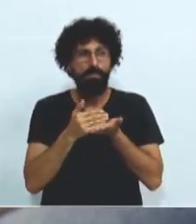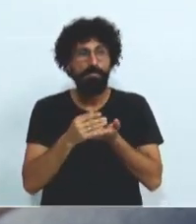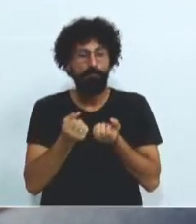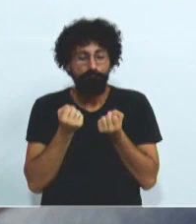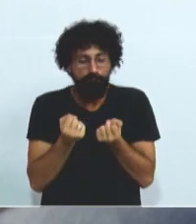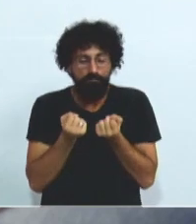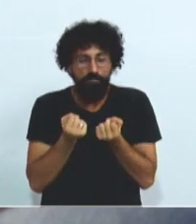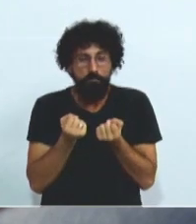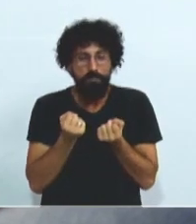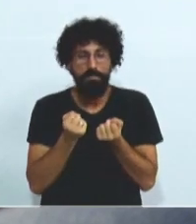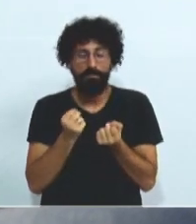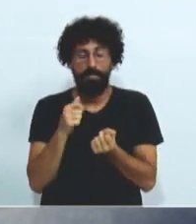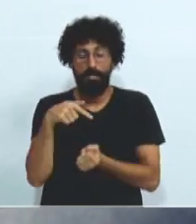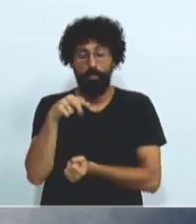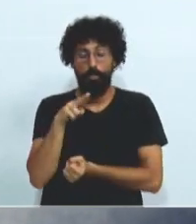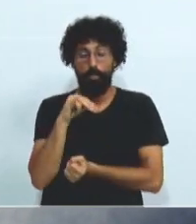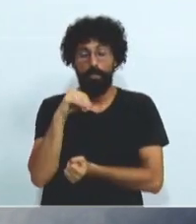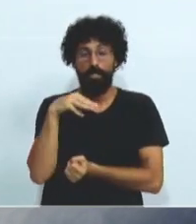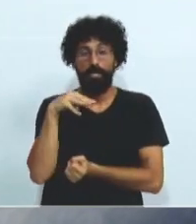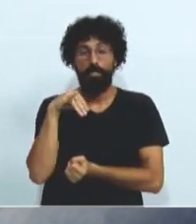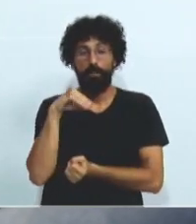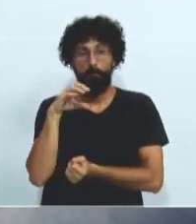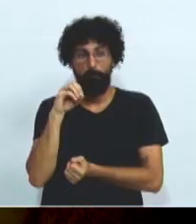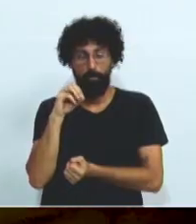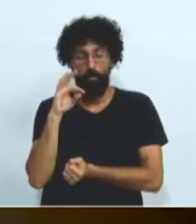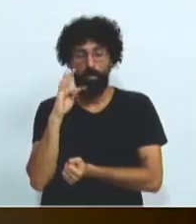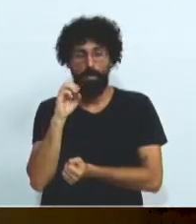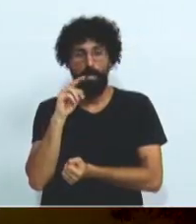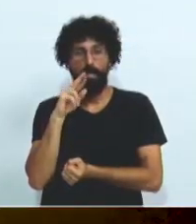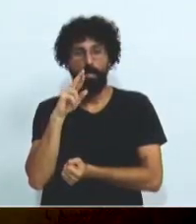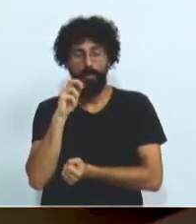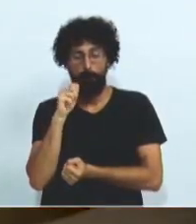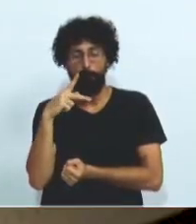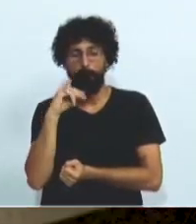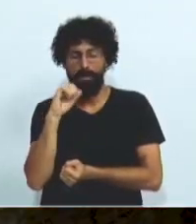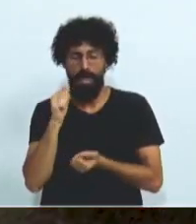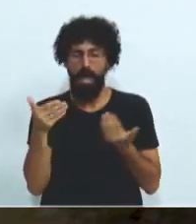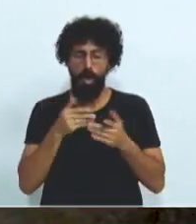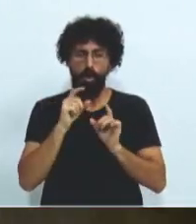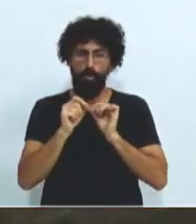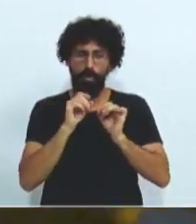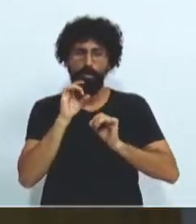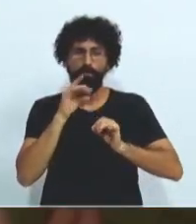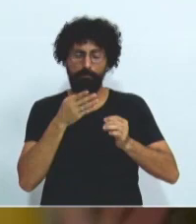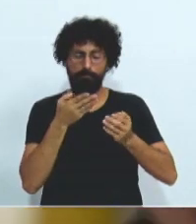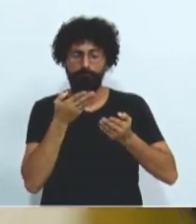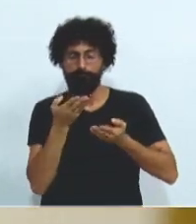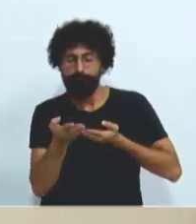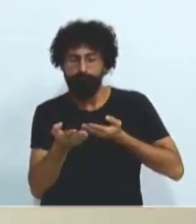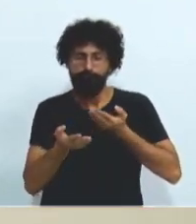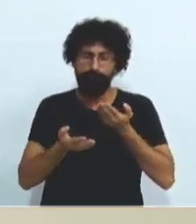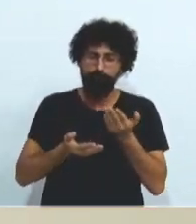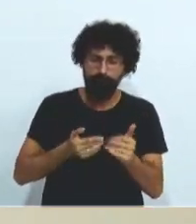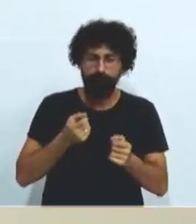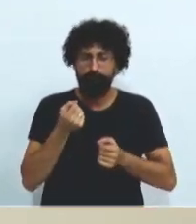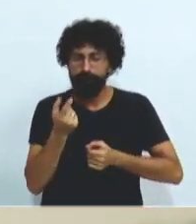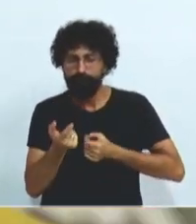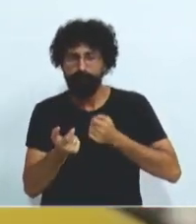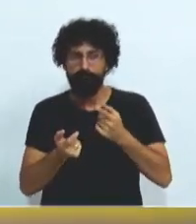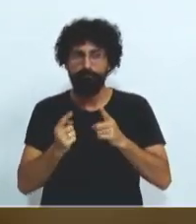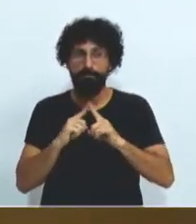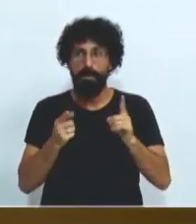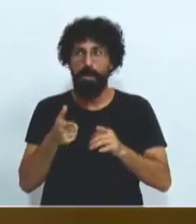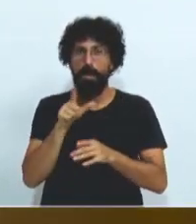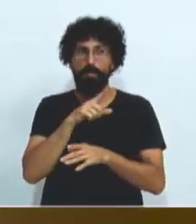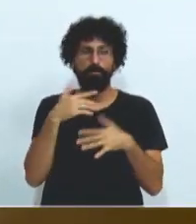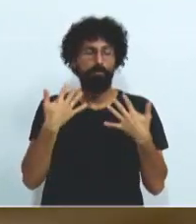de manutenção. Mas logo no início as quimio era mais pesada, né? Às vezes